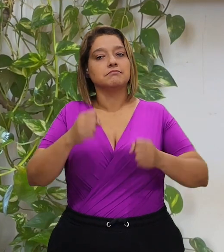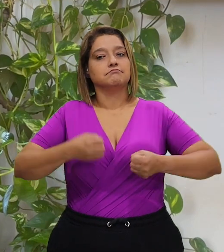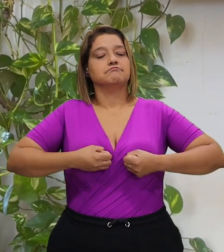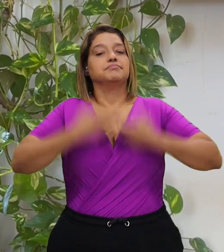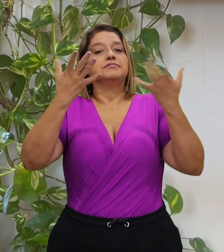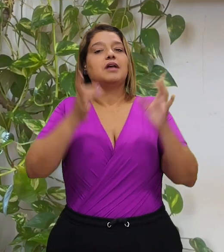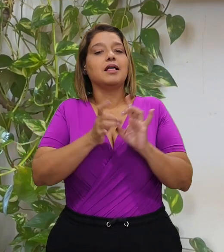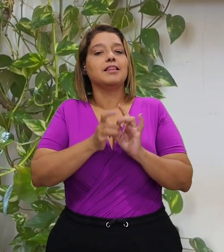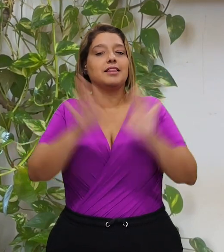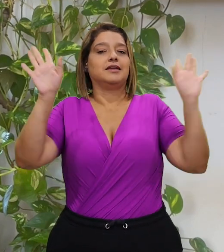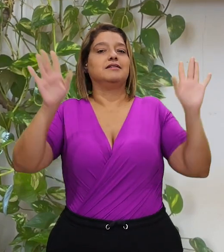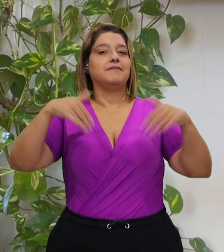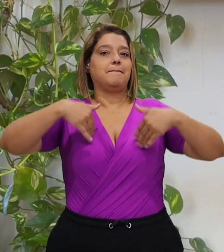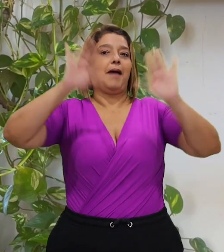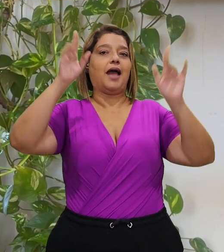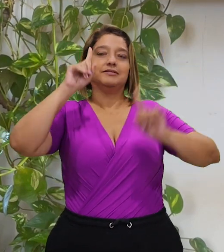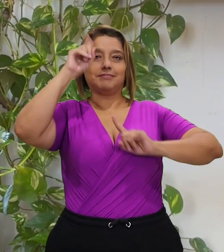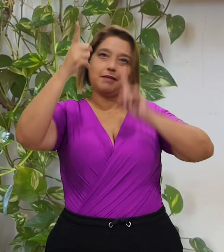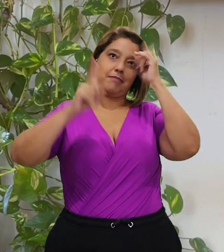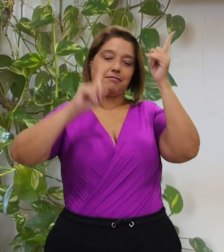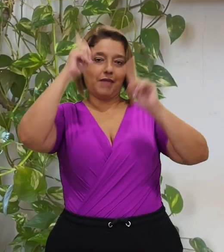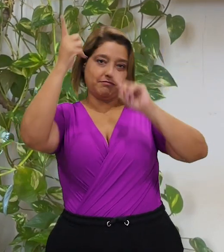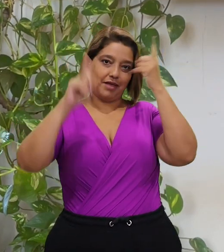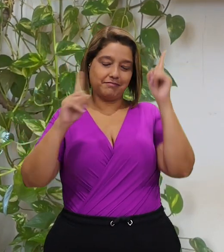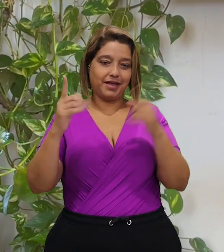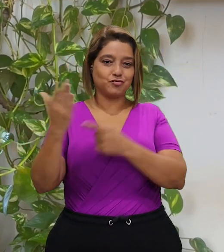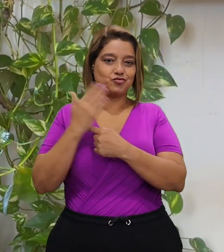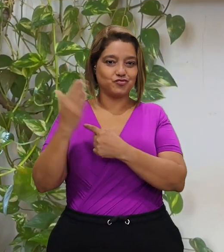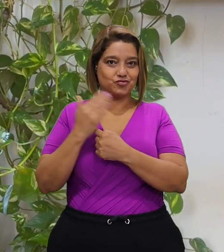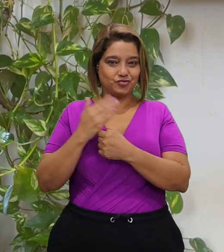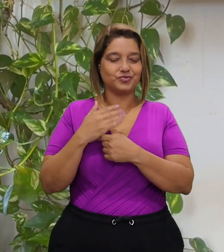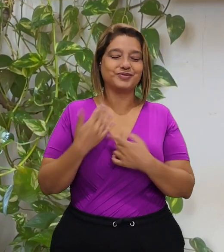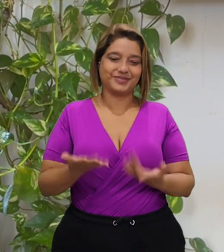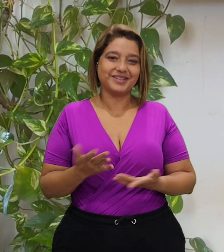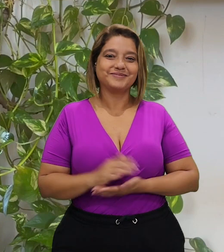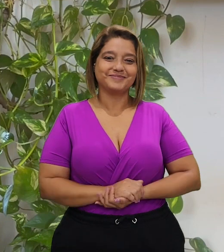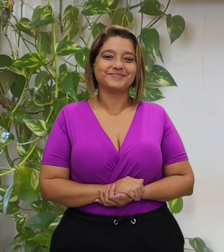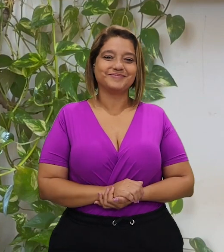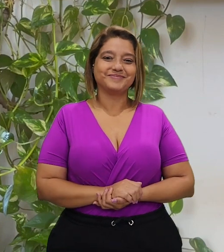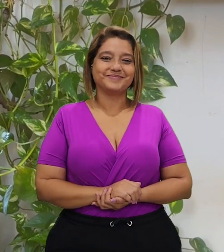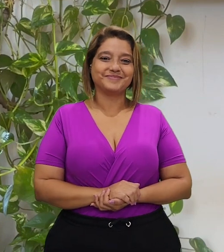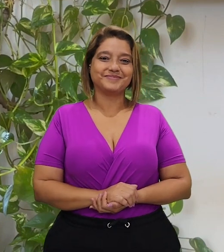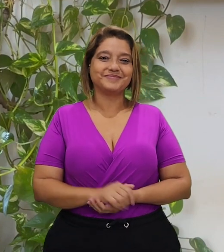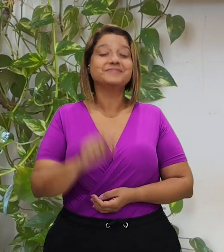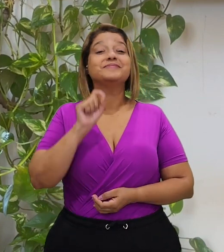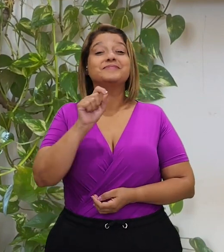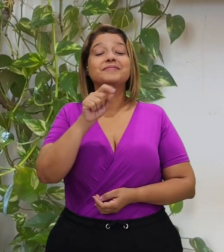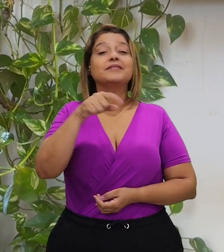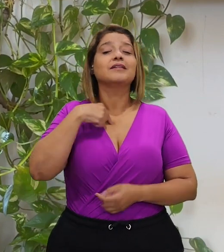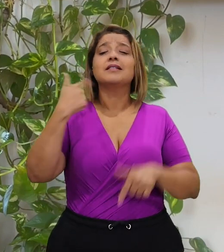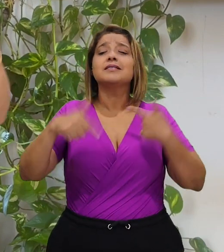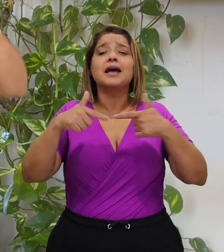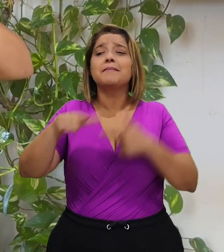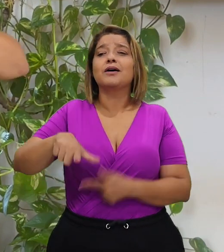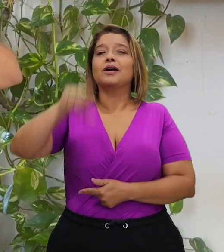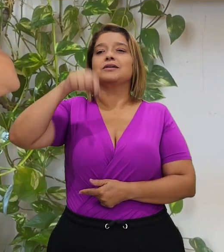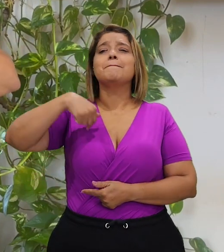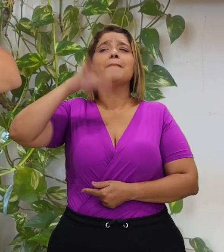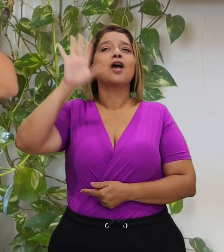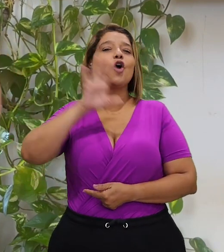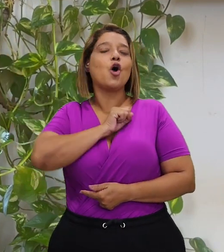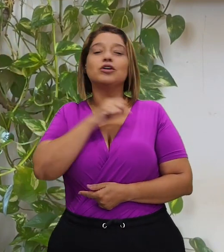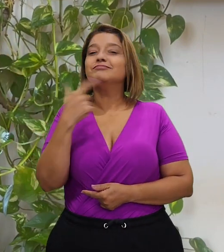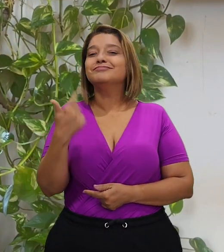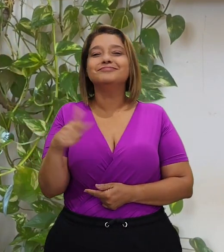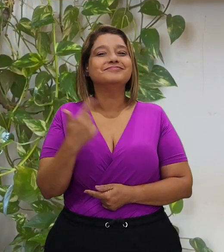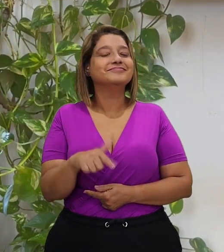que tanto faz se você está usando uma tinta óleo, uma tinta acrílica, um pastel seco, um pastel oleoso, uma aquarela, um lápis, você aplica